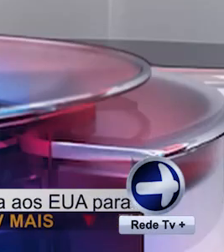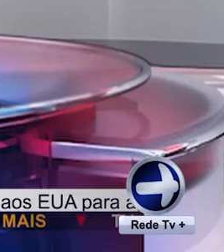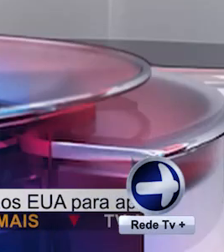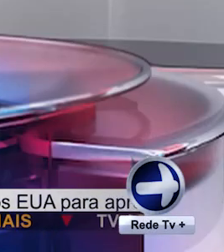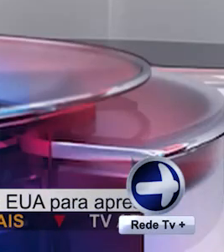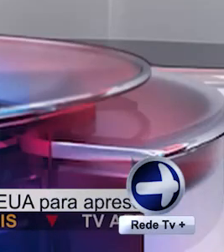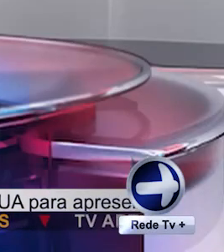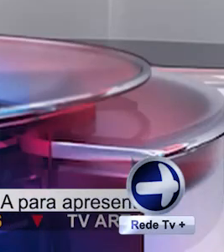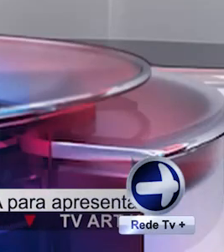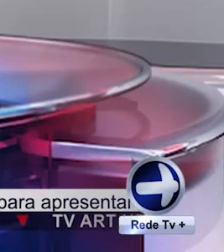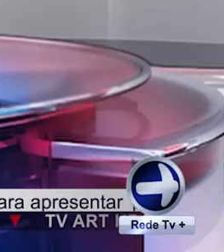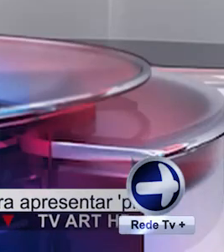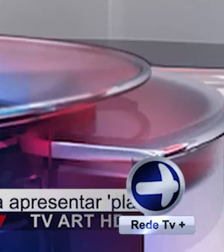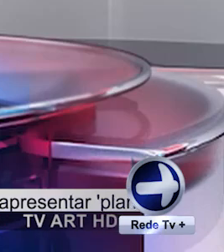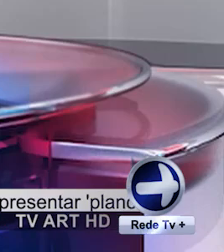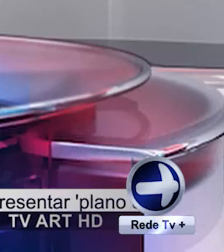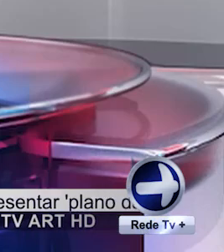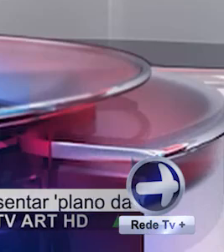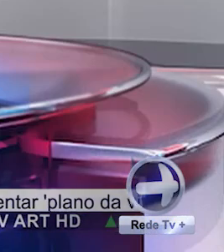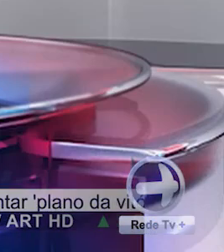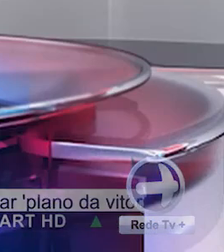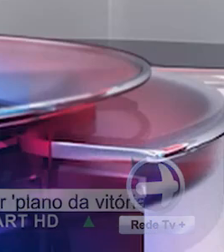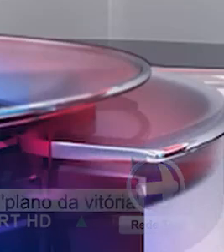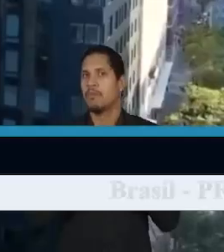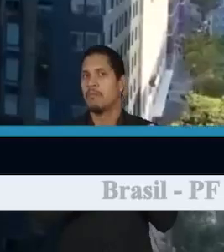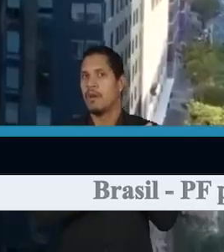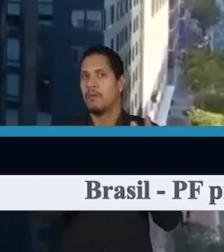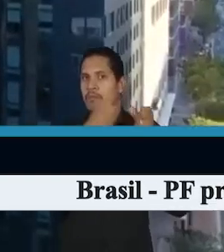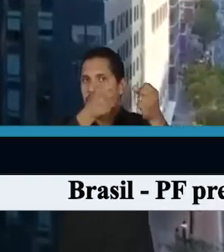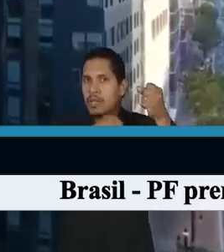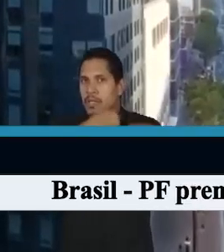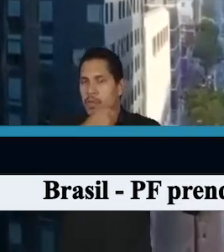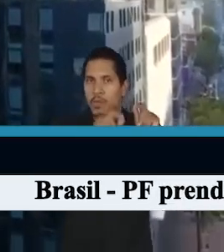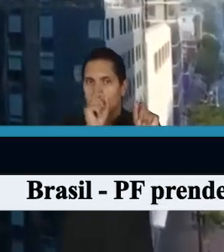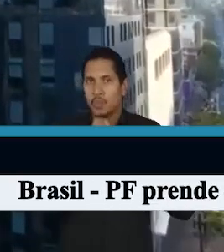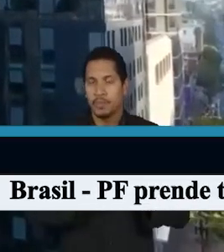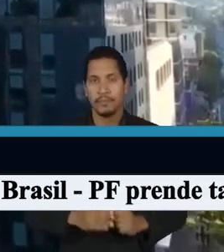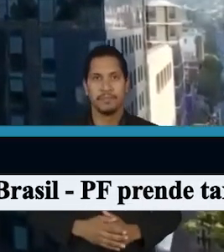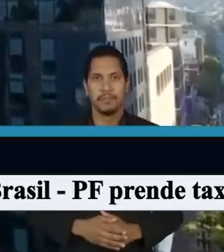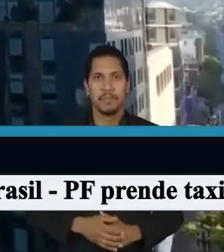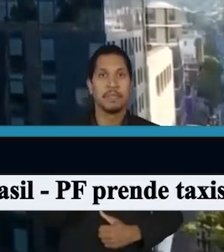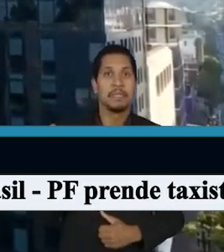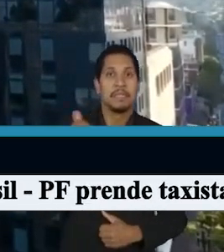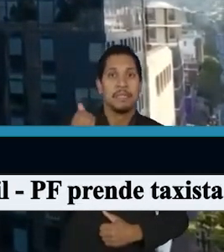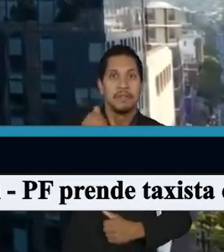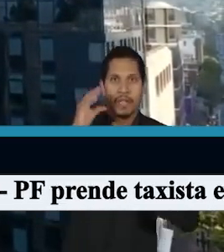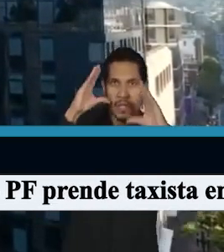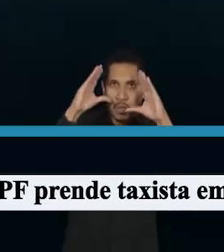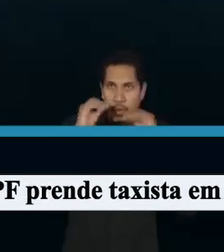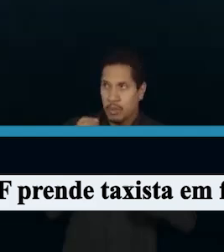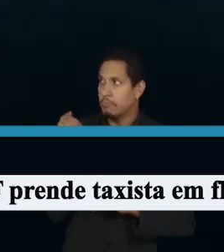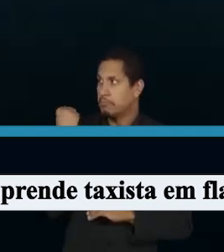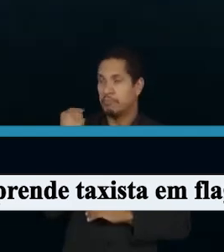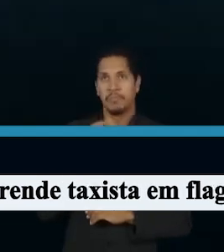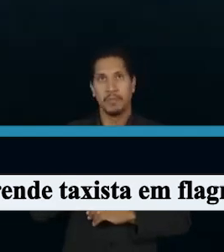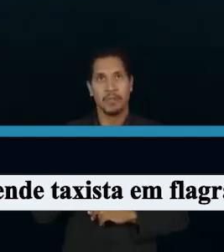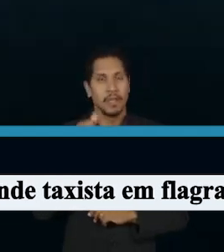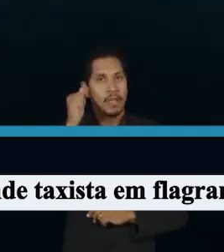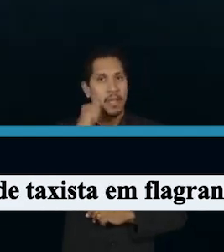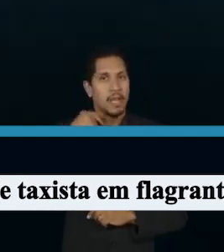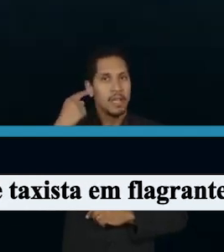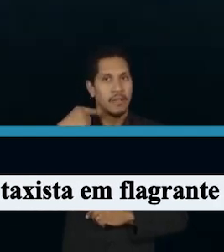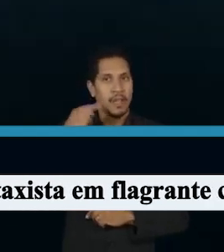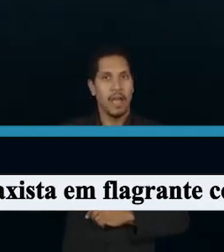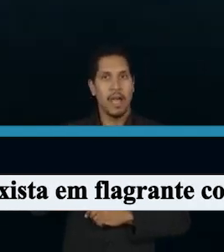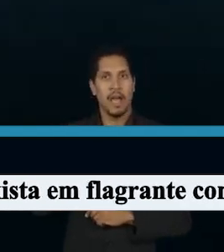ministro, fizeram publicações criminosas. Na noite desta sexta-feira, o X informou que a advogada Raquel